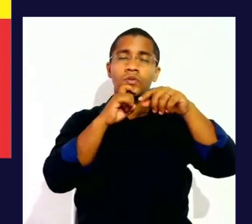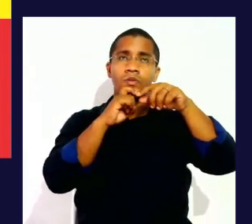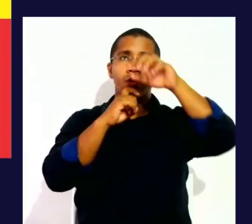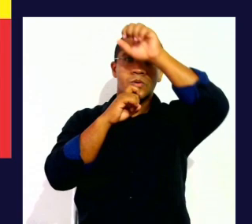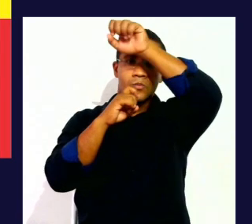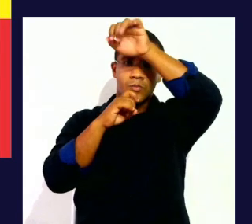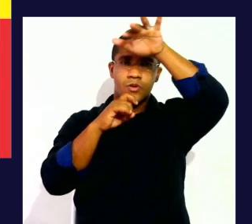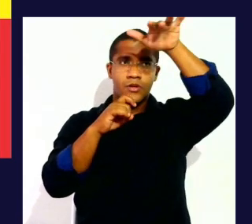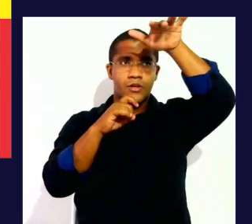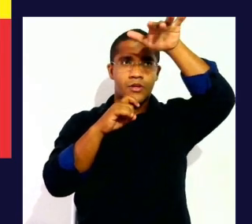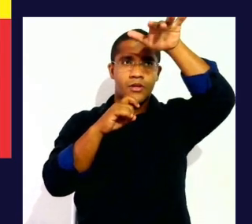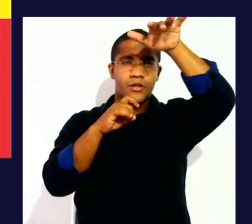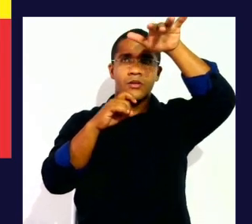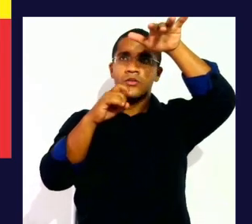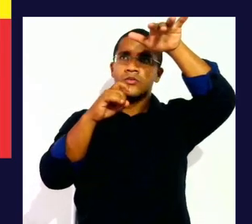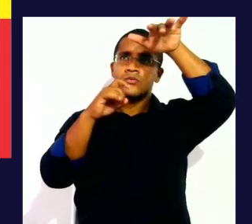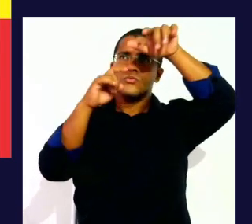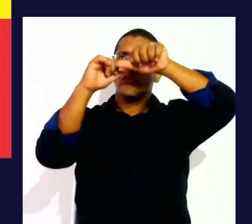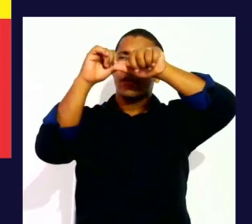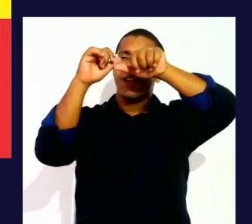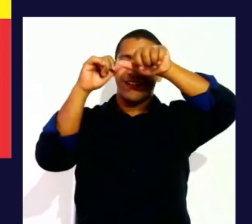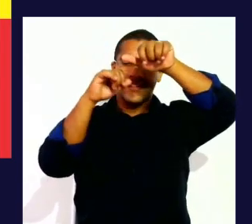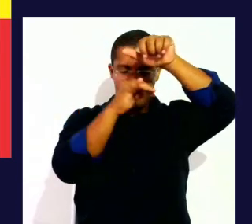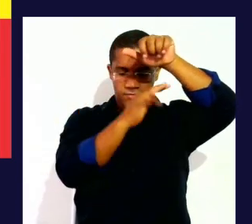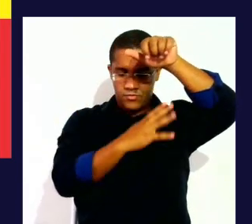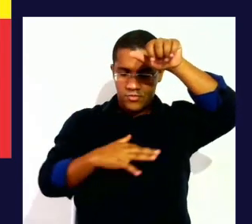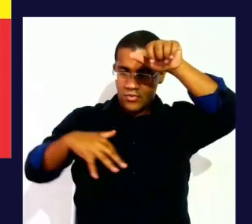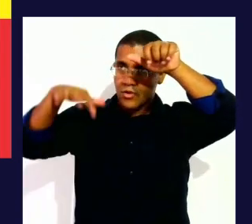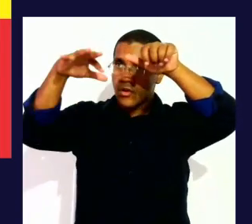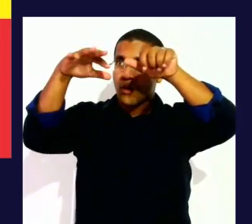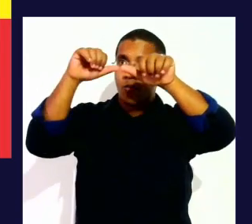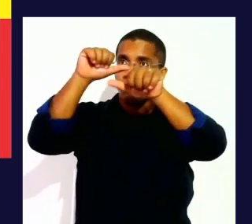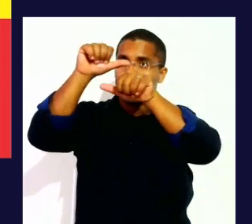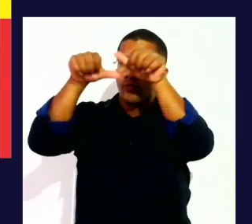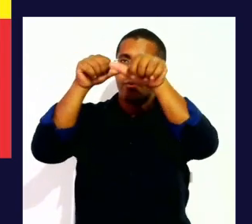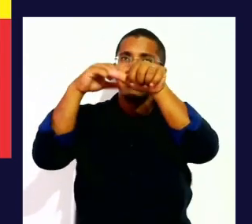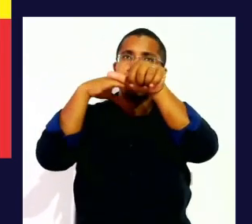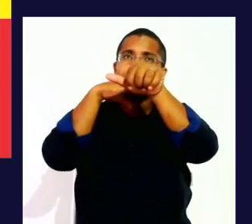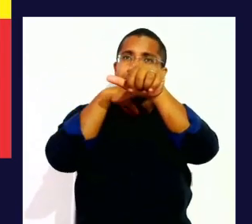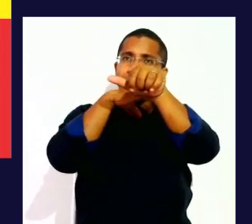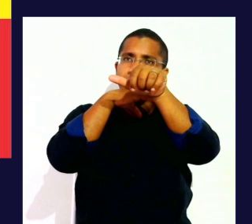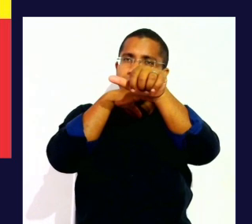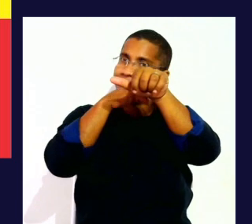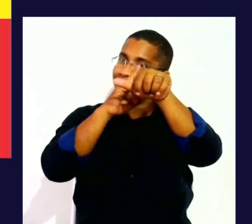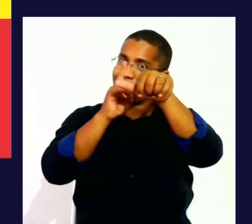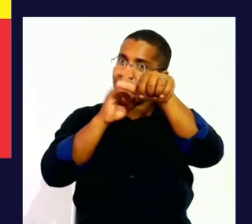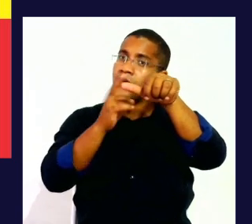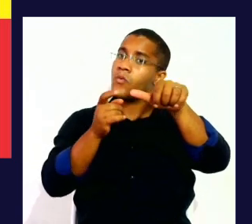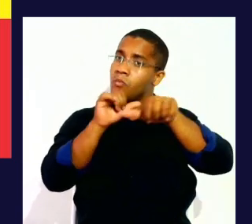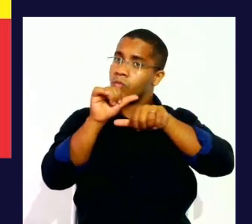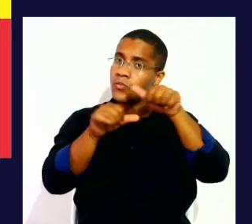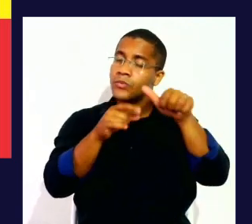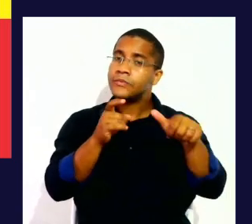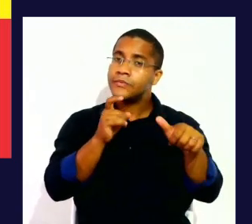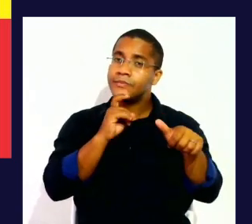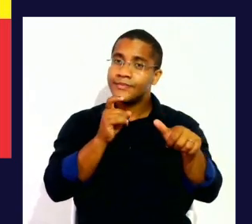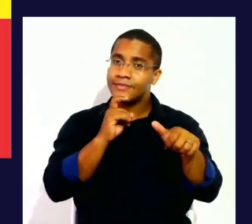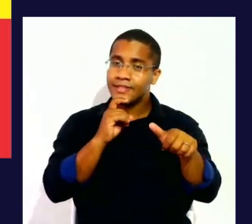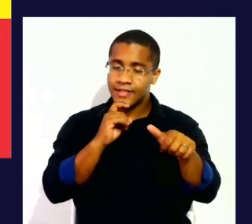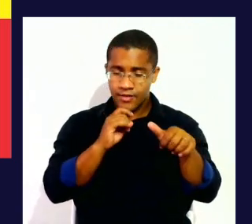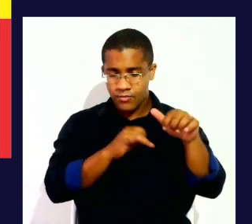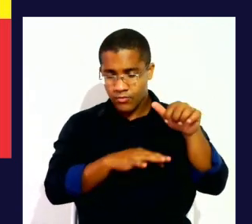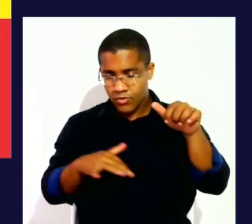ar-condicionado ele pegou, ele vai ser resfriado. O ar ele vai, na realidade, sofrer